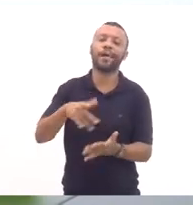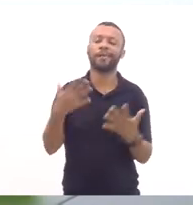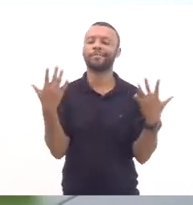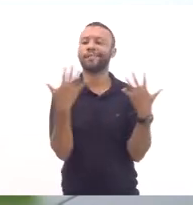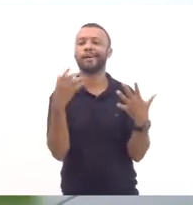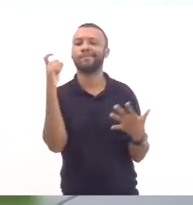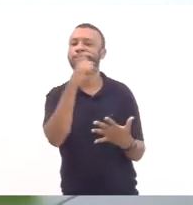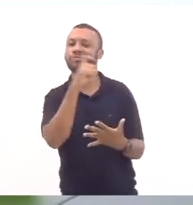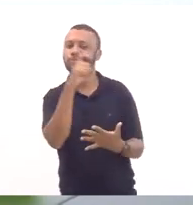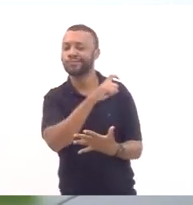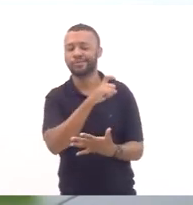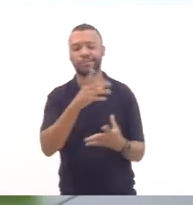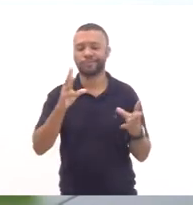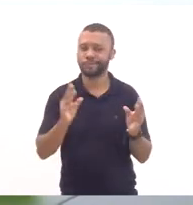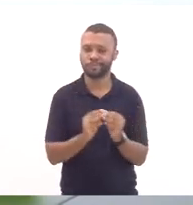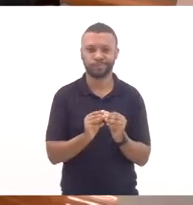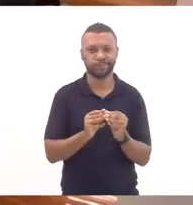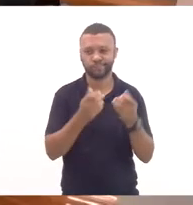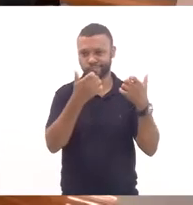falar.